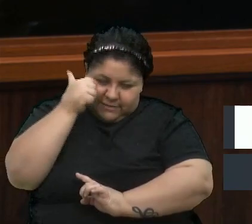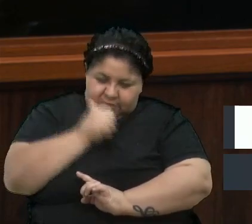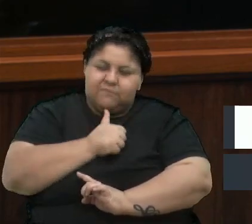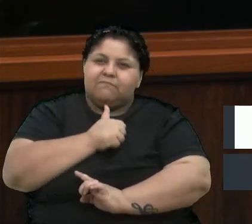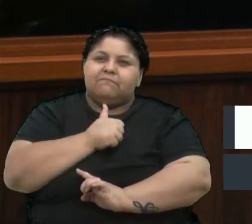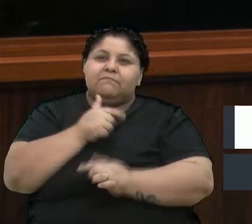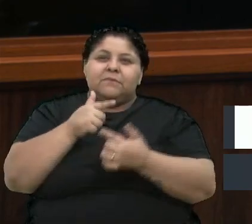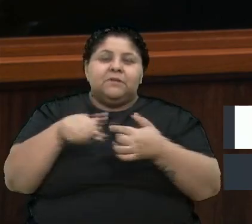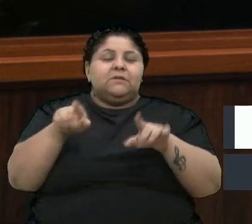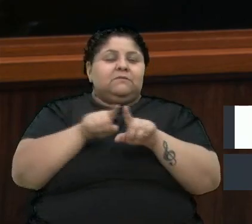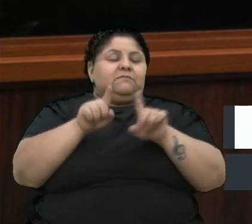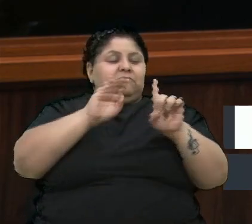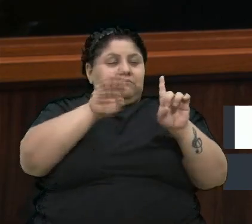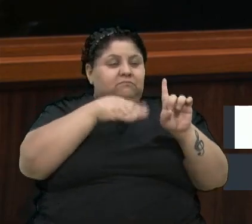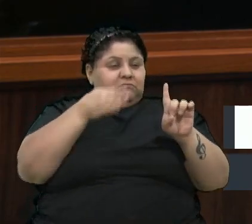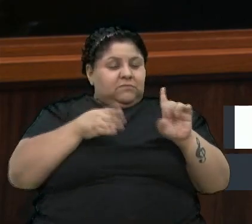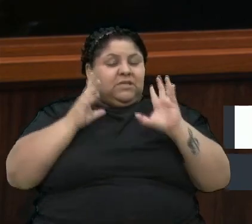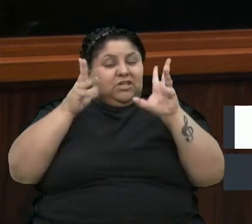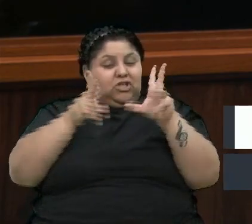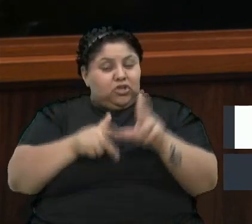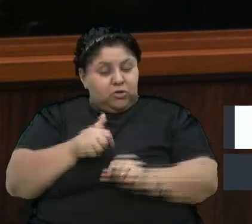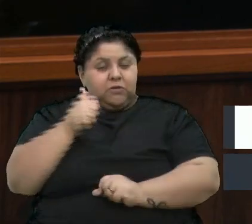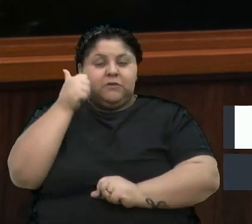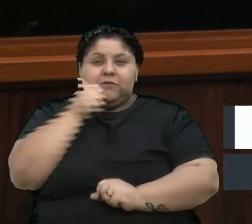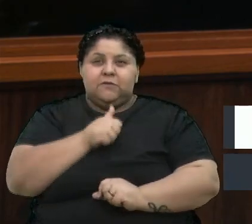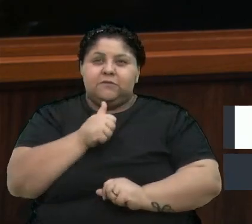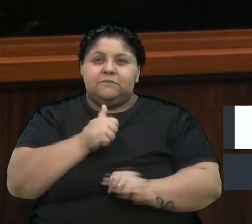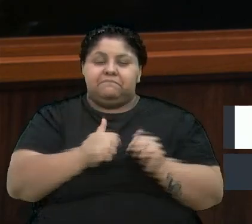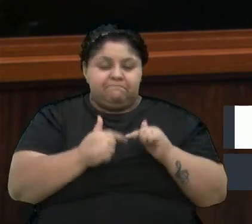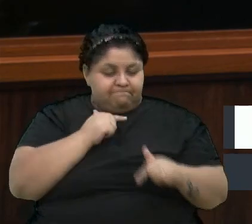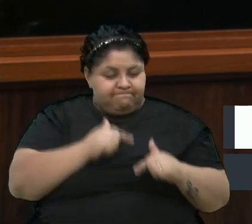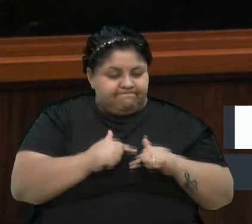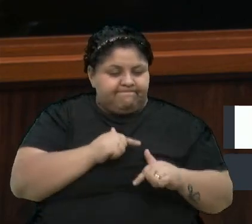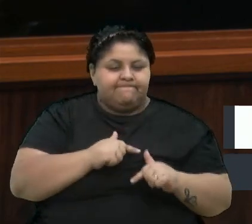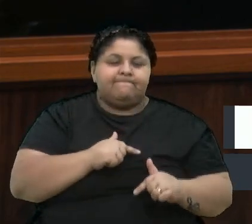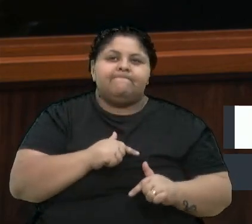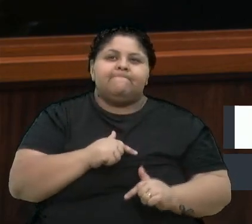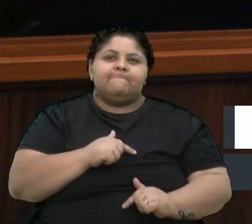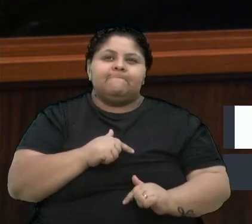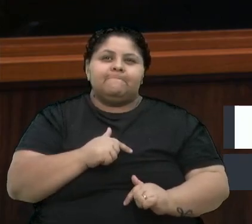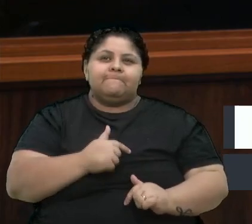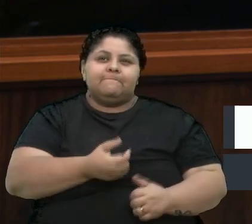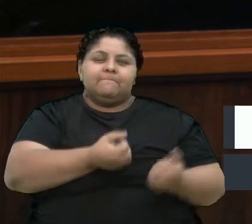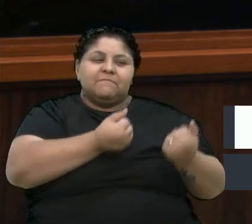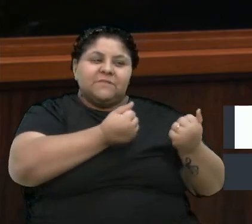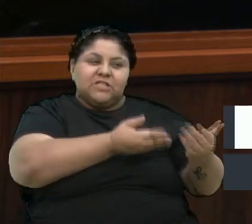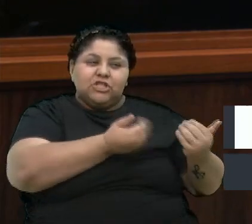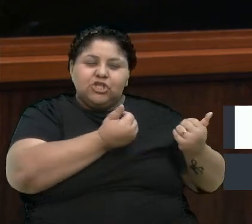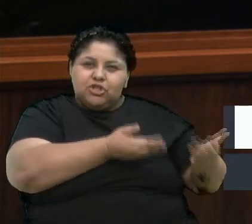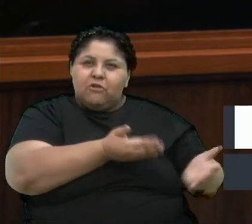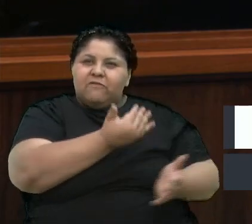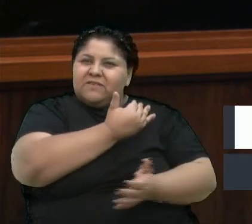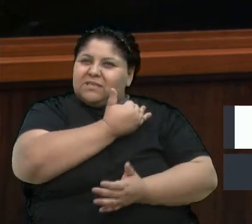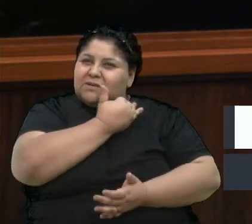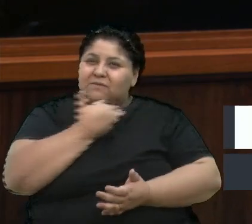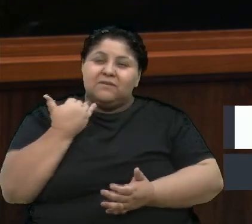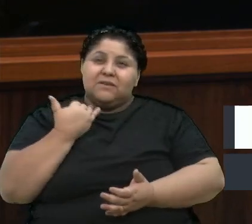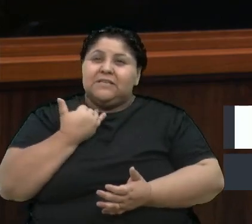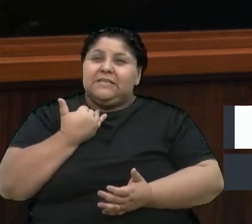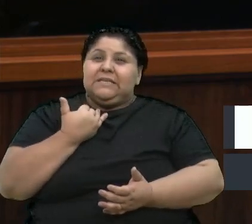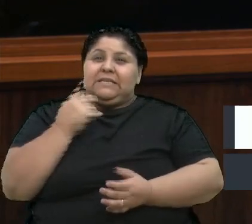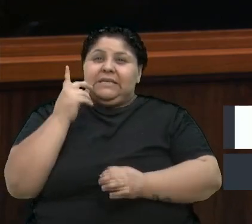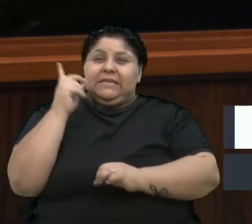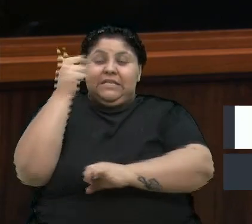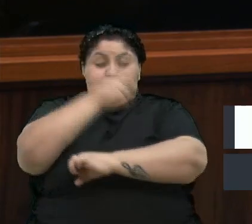uma homenagem a todas as mulheres trabalhadoras, né? Essas jovens que morreram naquele fatídico